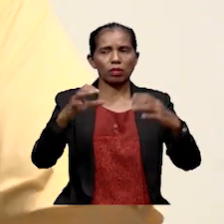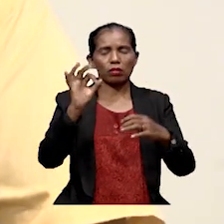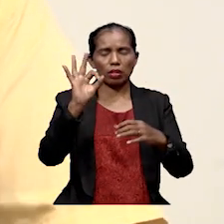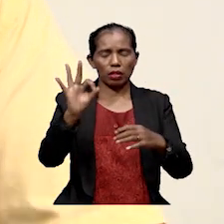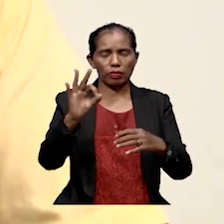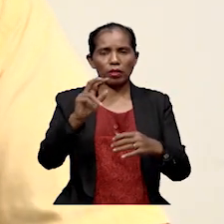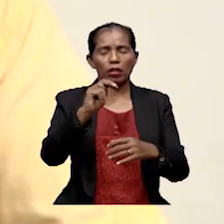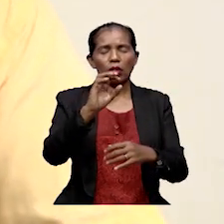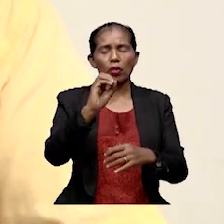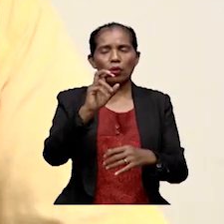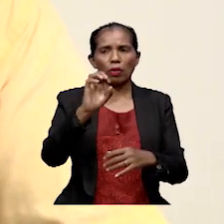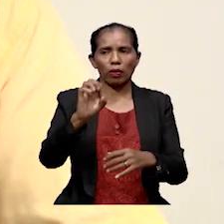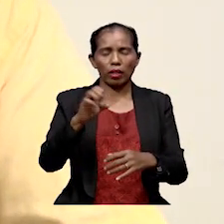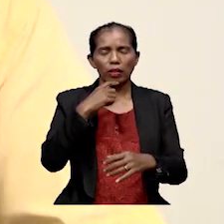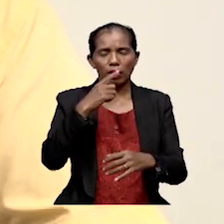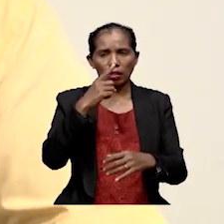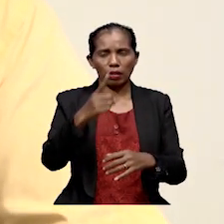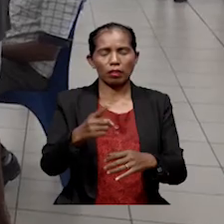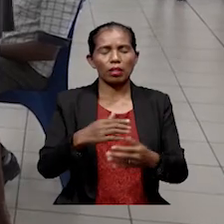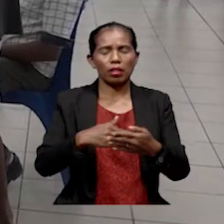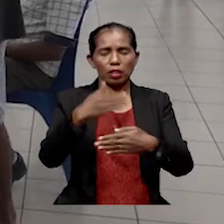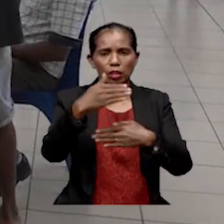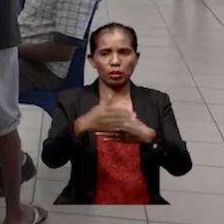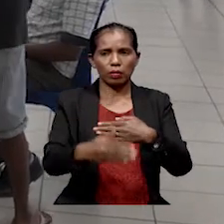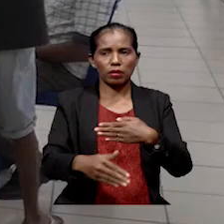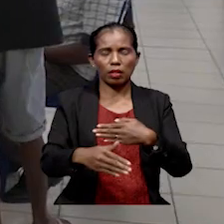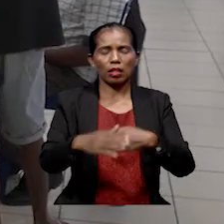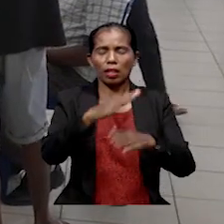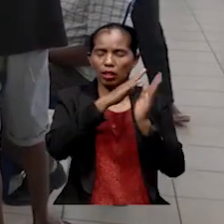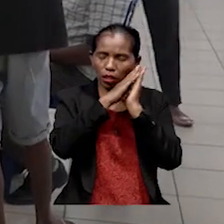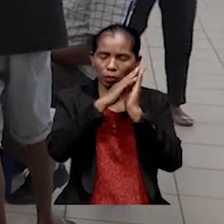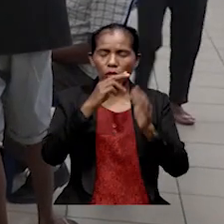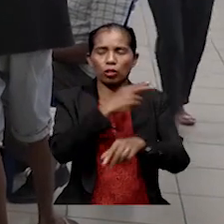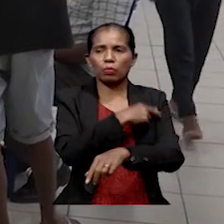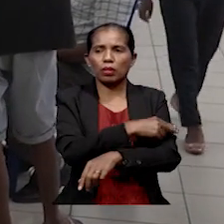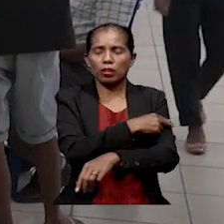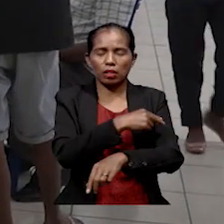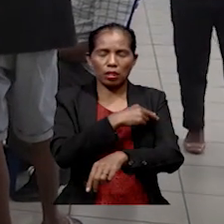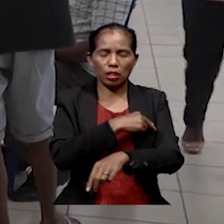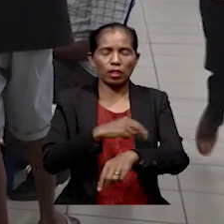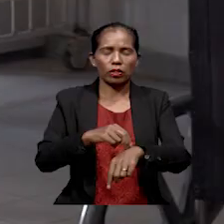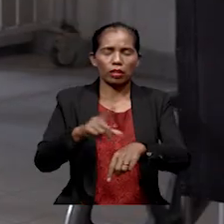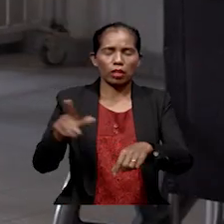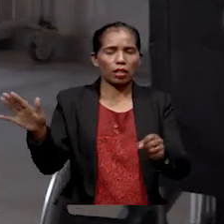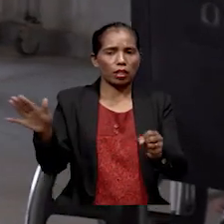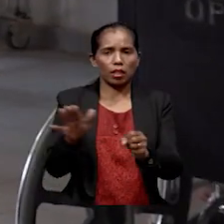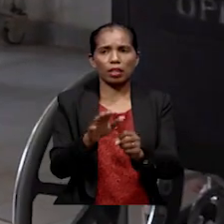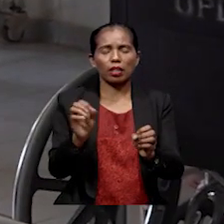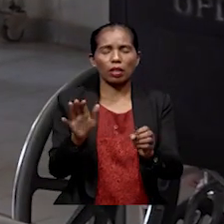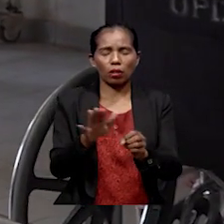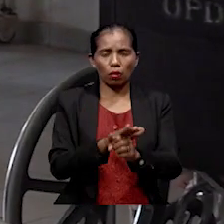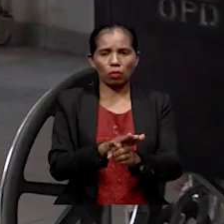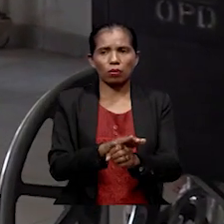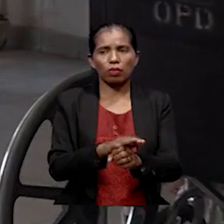Silva, Bucatuir, reconhece espaço no CAME Hospital Nacional Guido Valadares lá suficiente. Também é, Ministério da